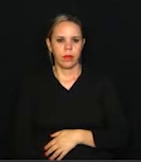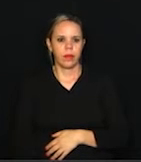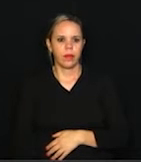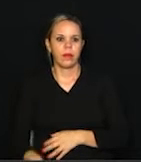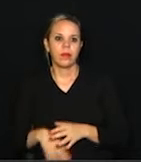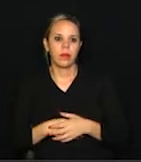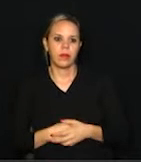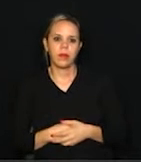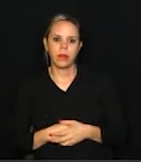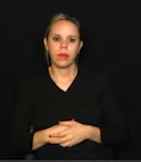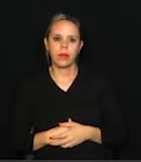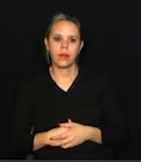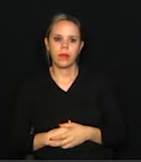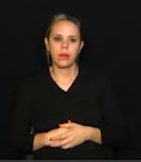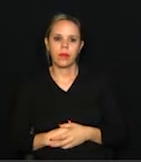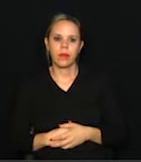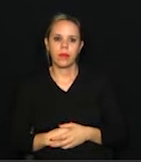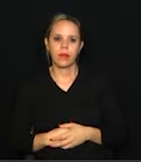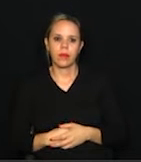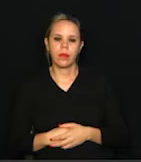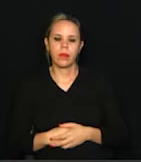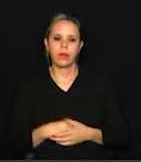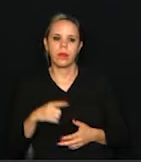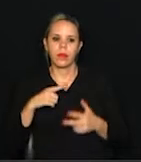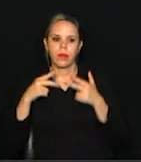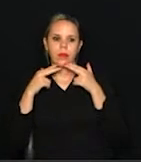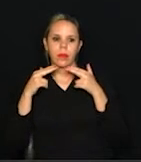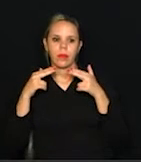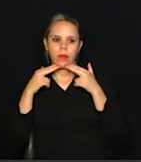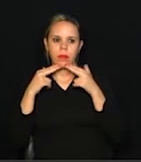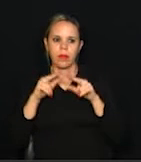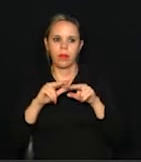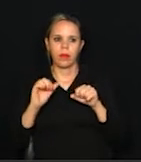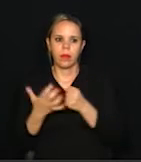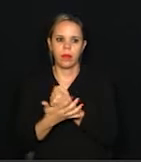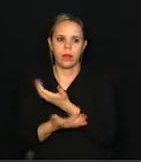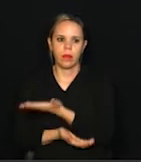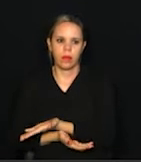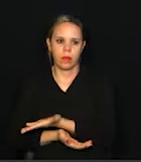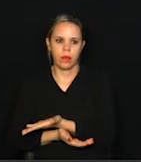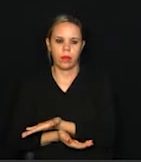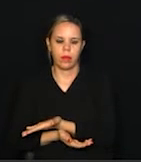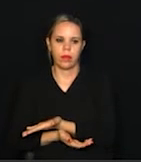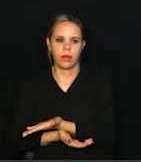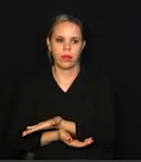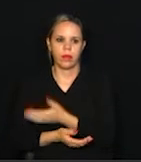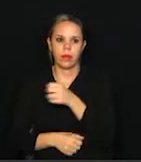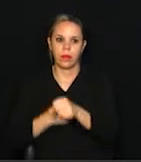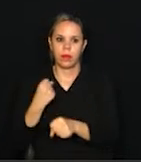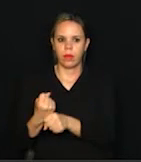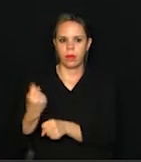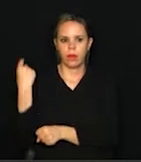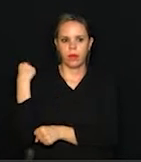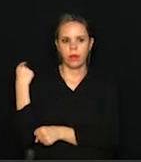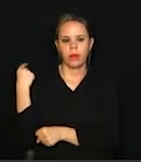Bom, nós tivemos uma novidade por conta da pandemia a partir do ano passado.